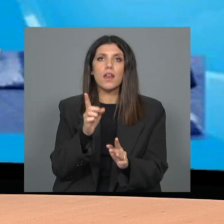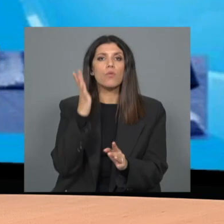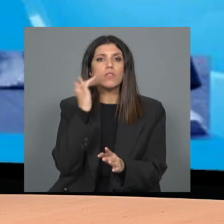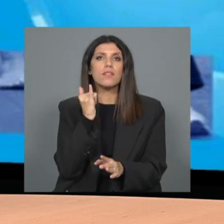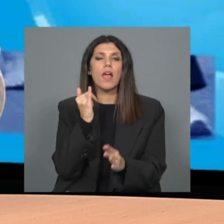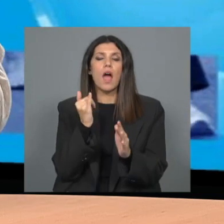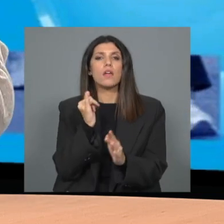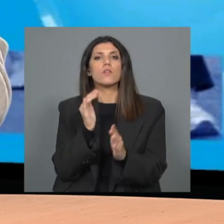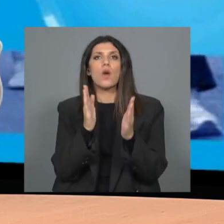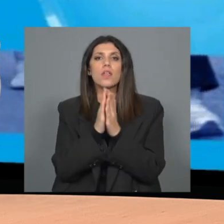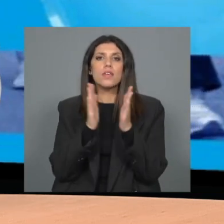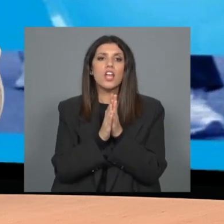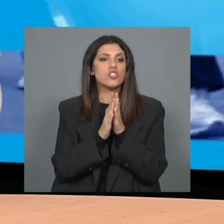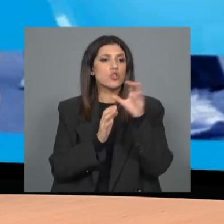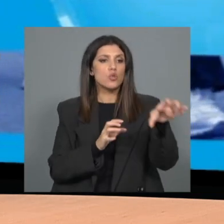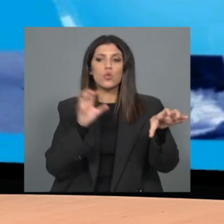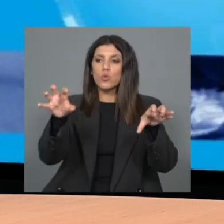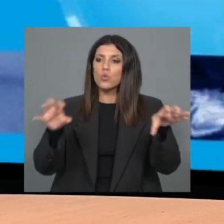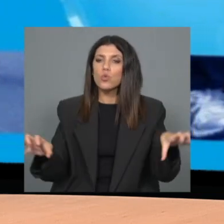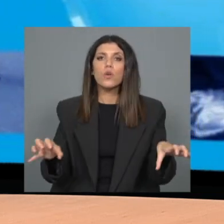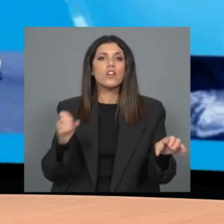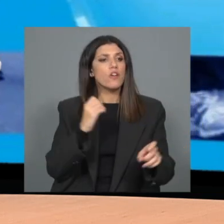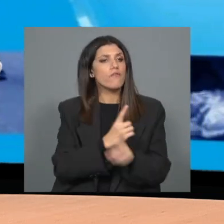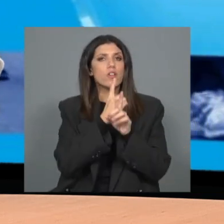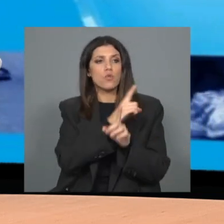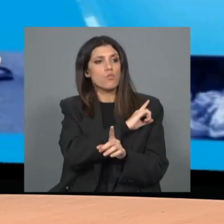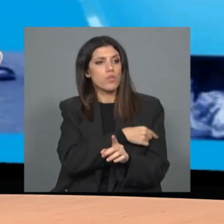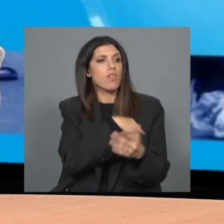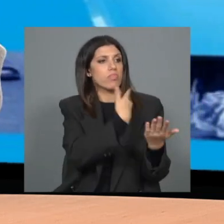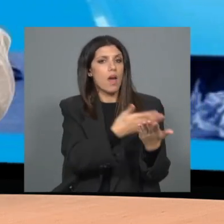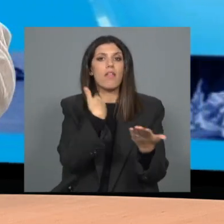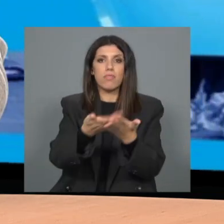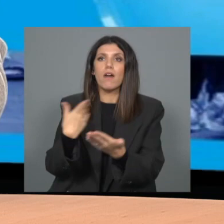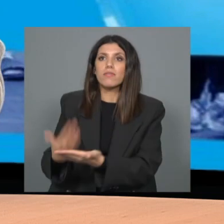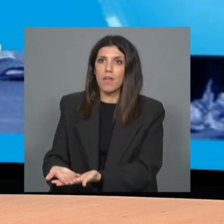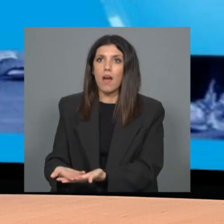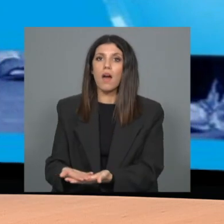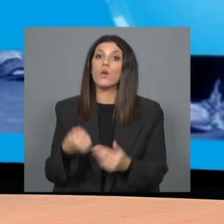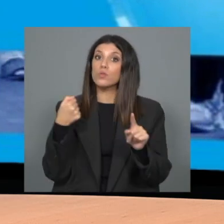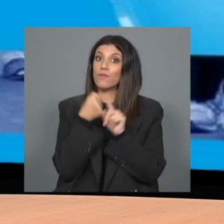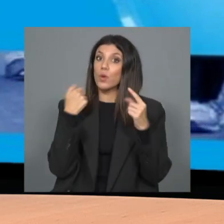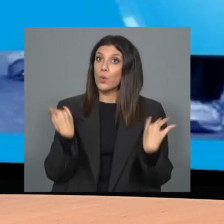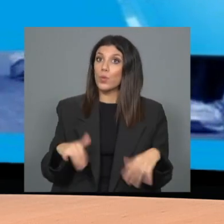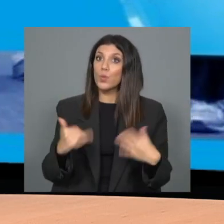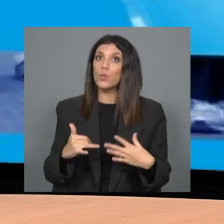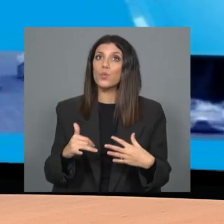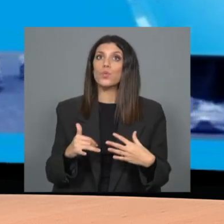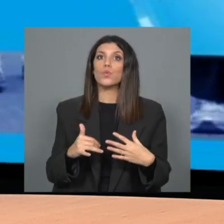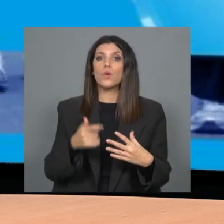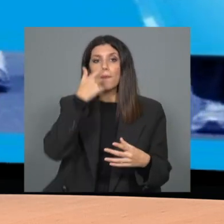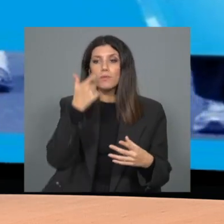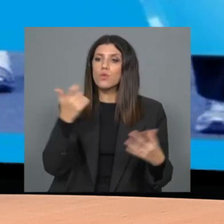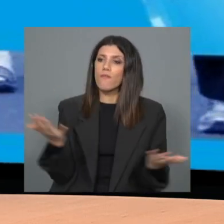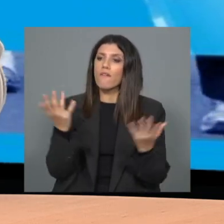mas ao serviço das igrejas locais e das comunidades católicas em todo o mundo. Essa é um desafio muito grande de agilização, de pôr as pessoas a